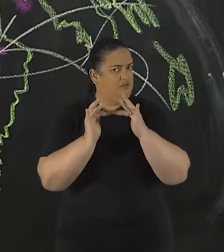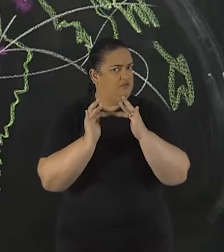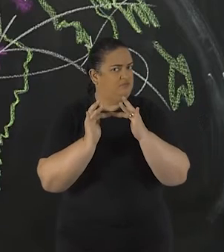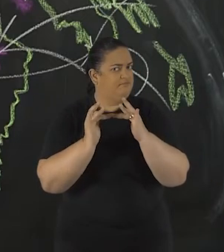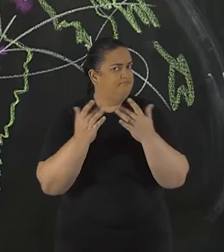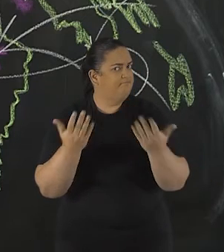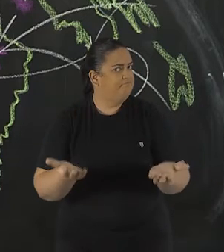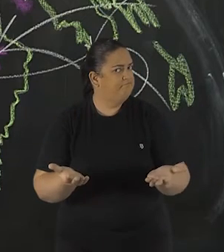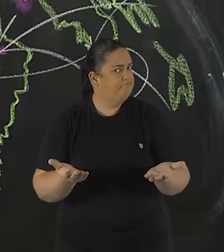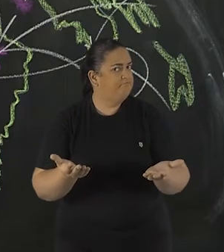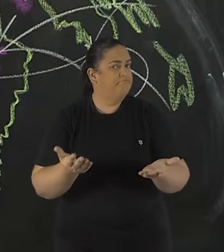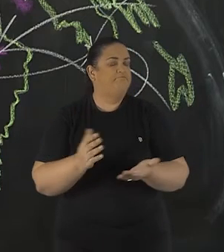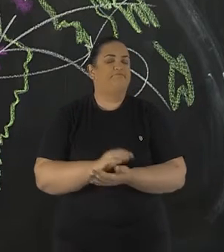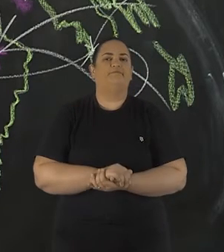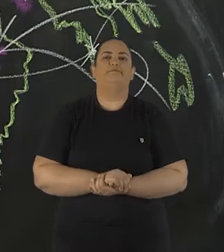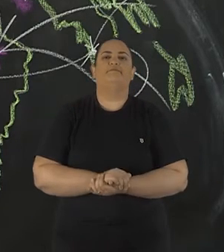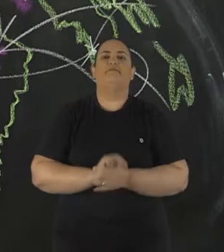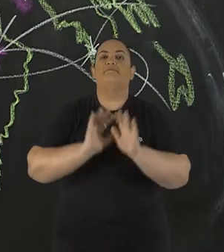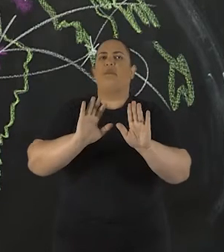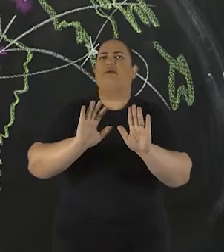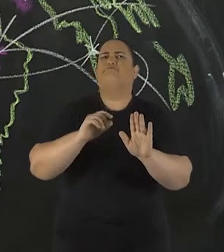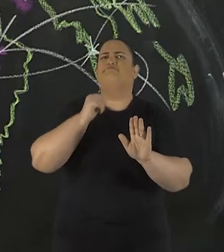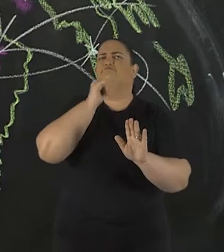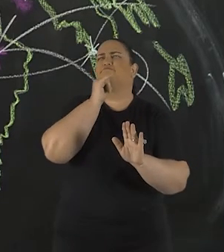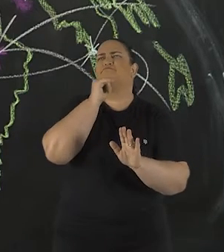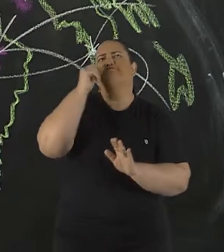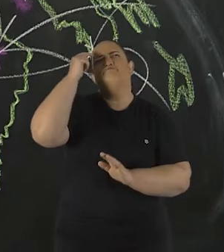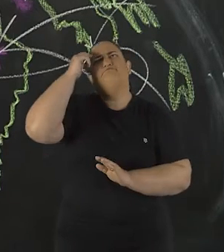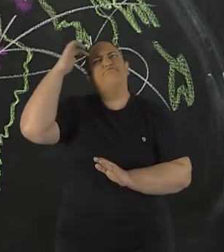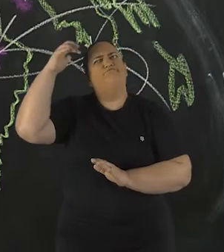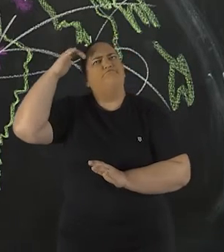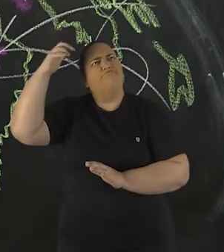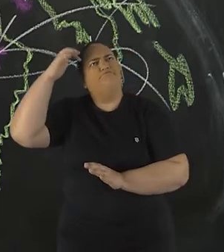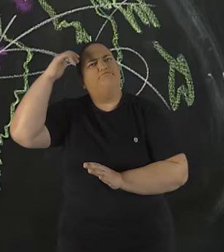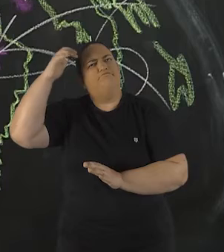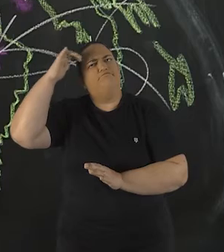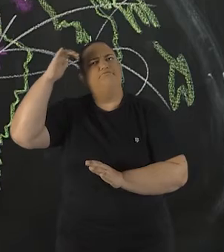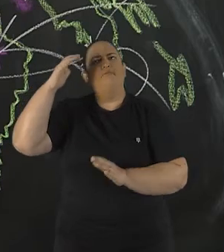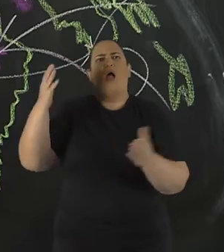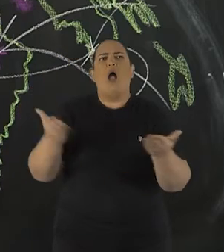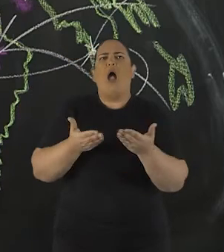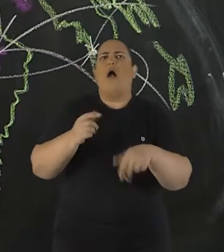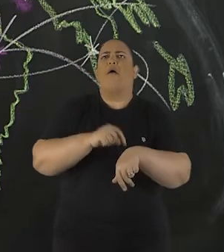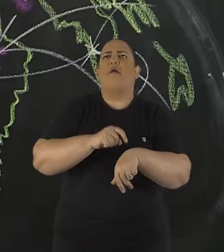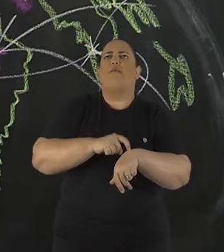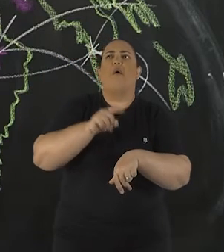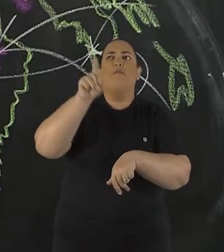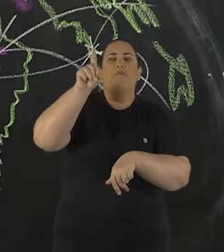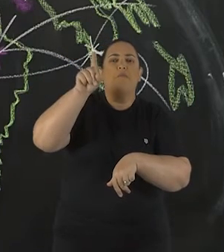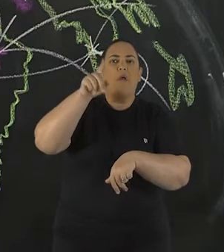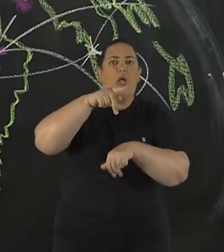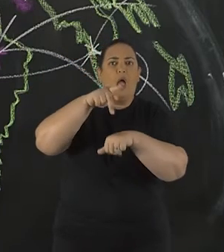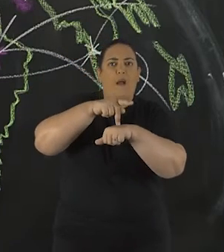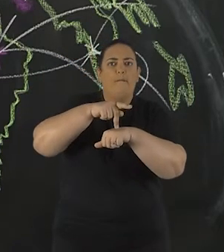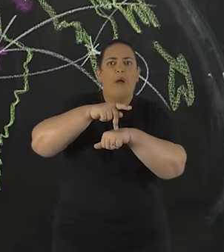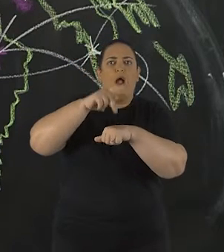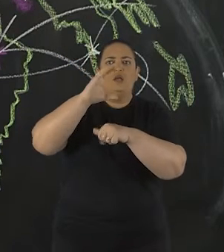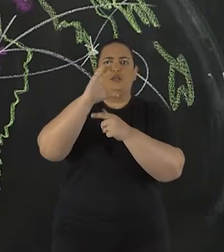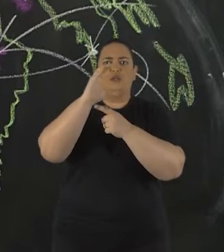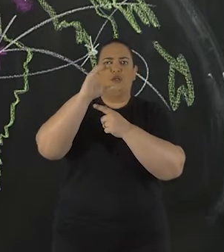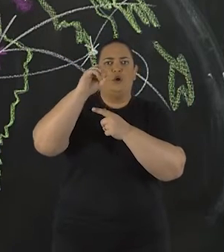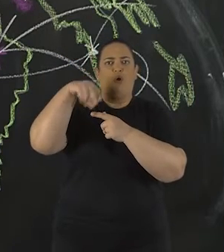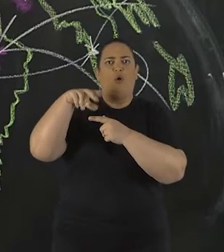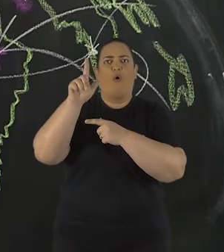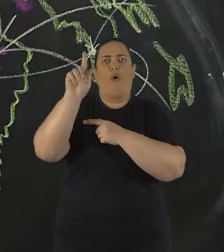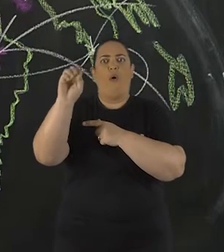nas áreas dos grandes centros. Porém, se a gente pensar o que está acontecendo nesse momento na República Democrática do Congo,